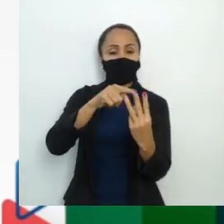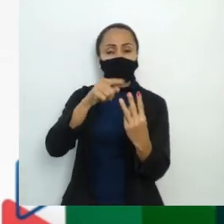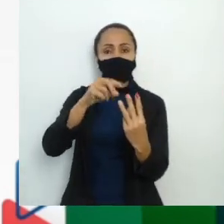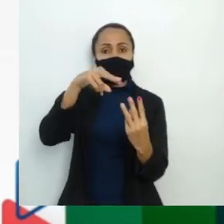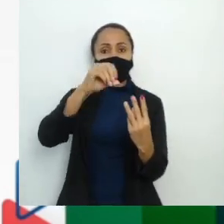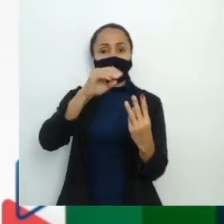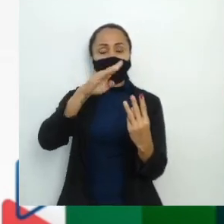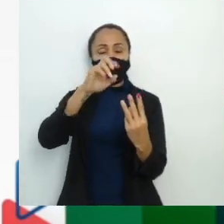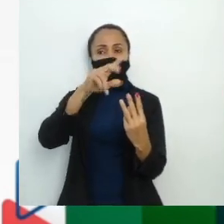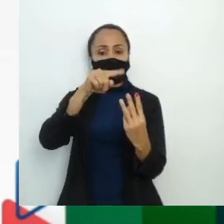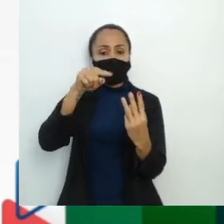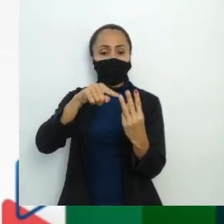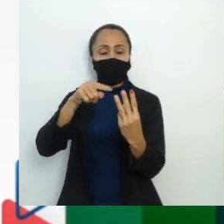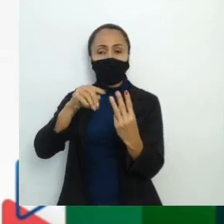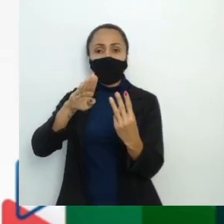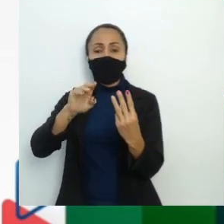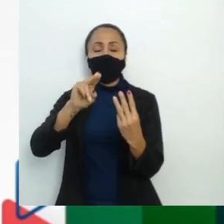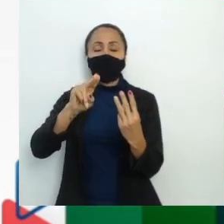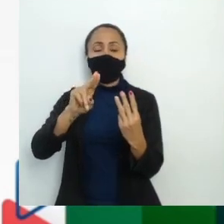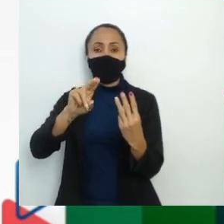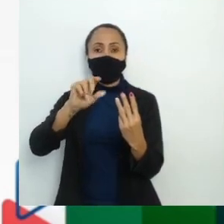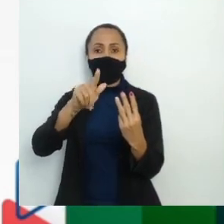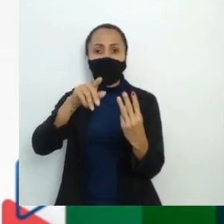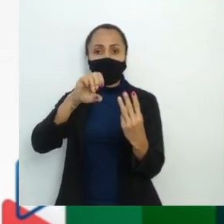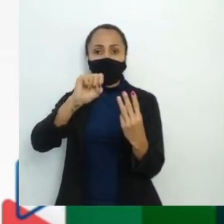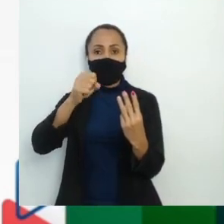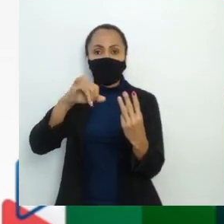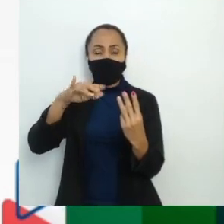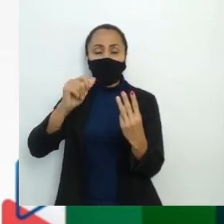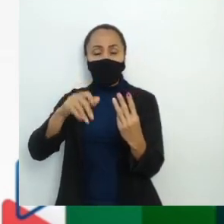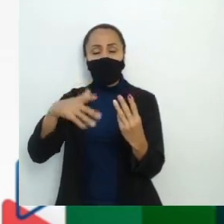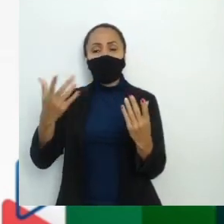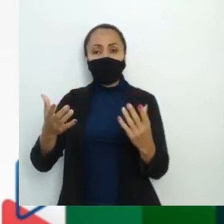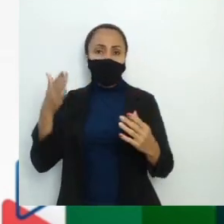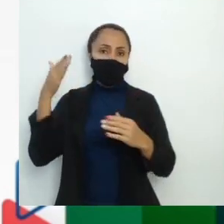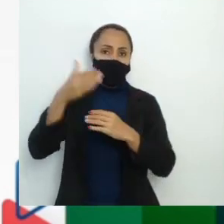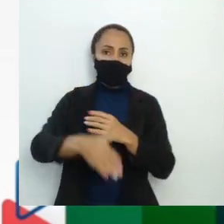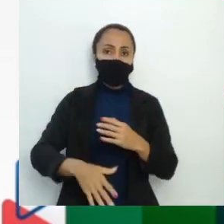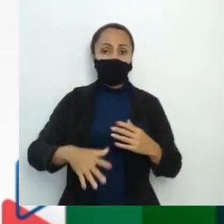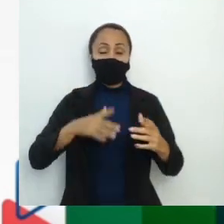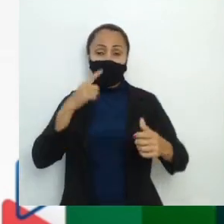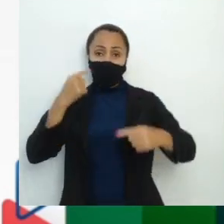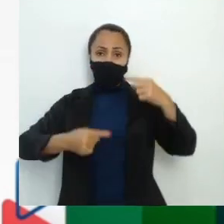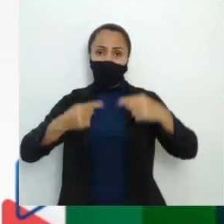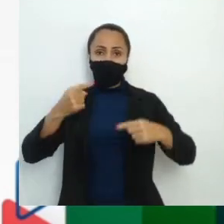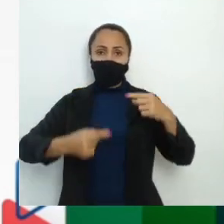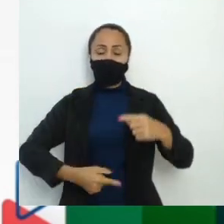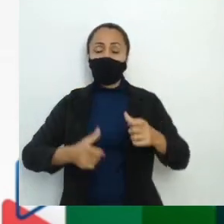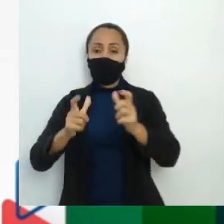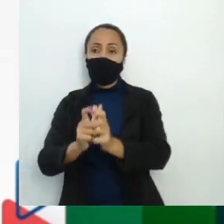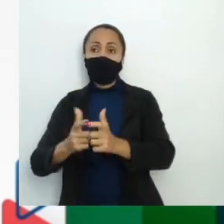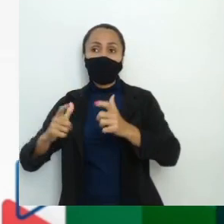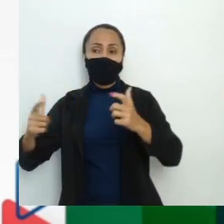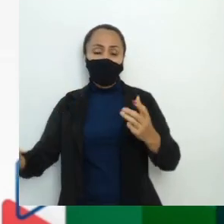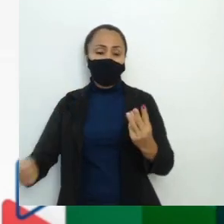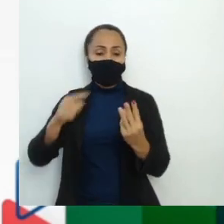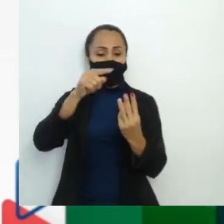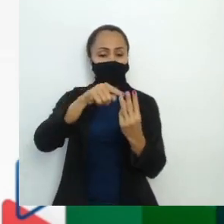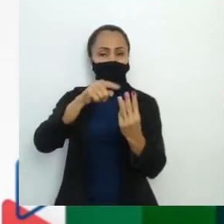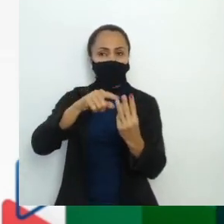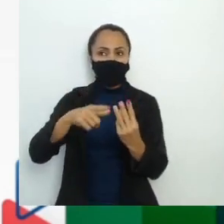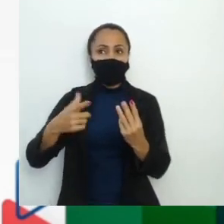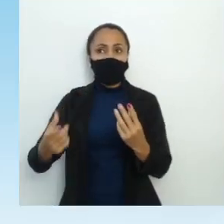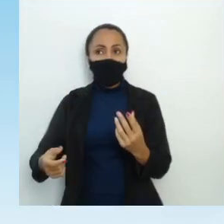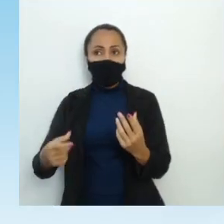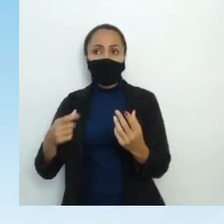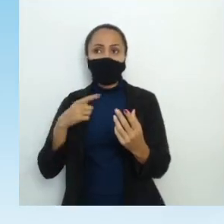tudo que a burguesia queria era a participação nas decisões políticas, tendo em vista que ela era a grande maioria. Então você vai ter aquele evento que já deve ter